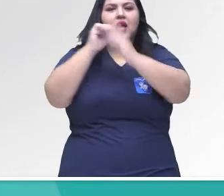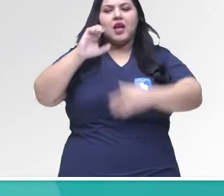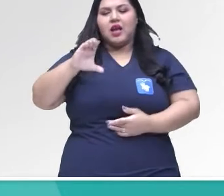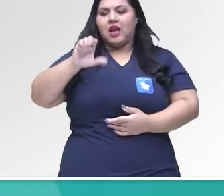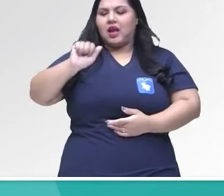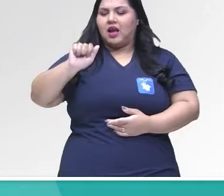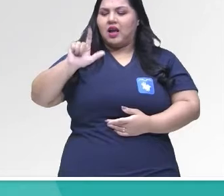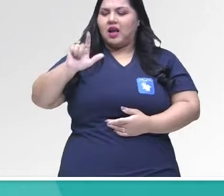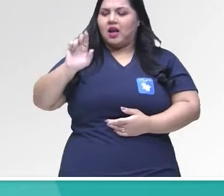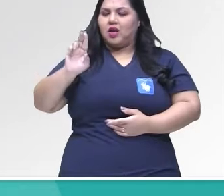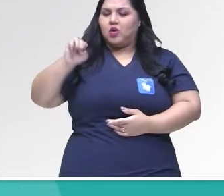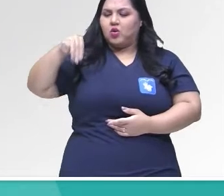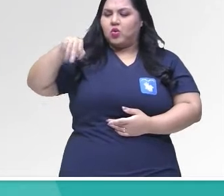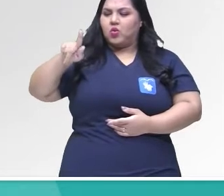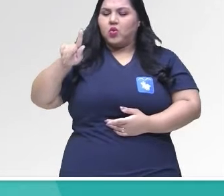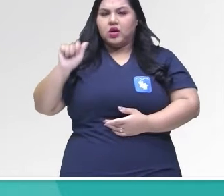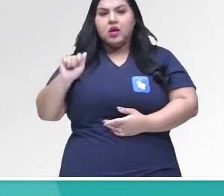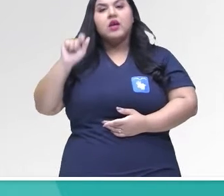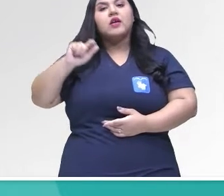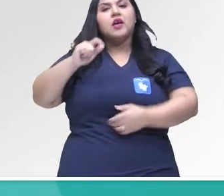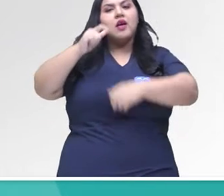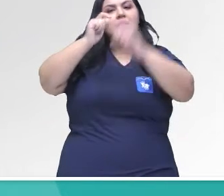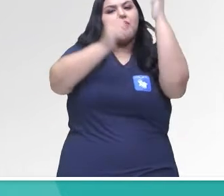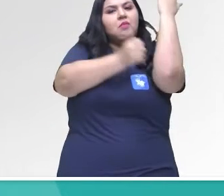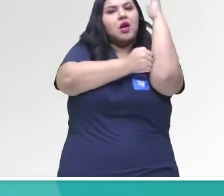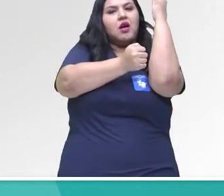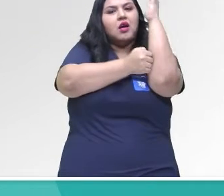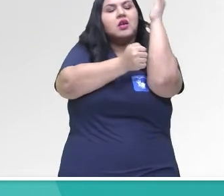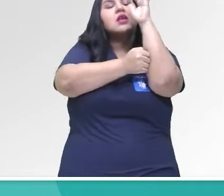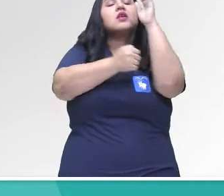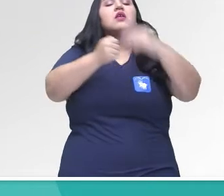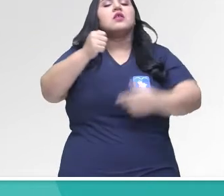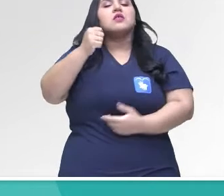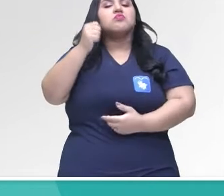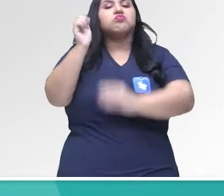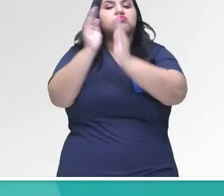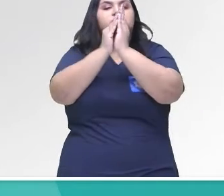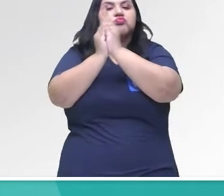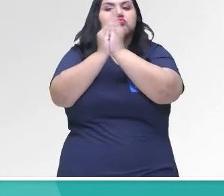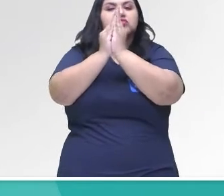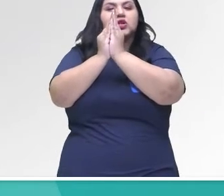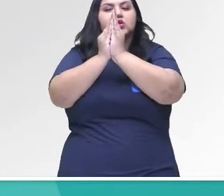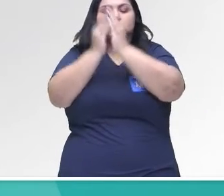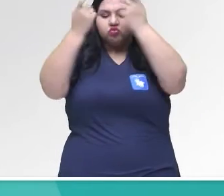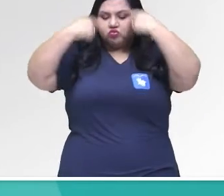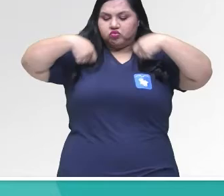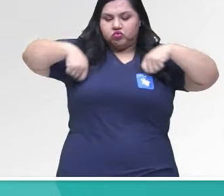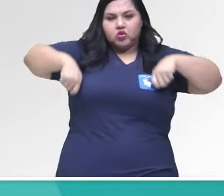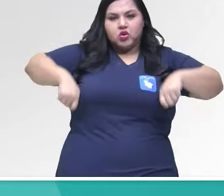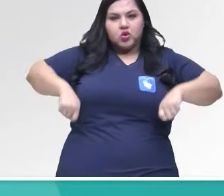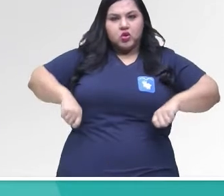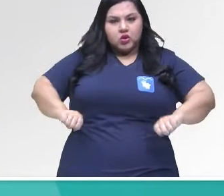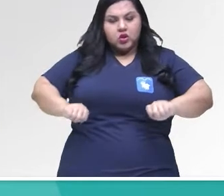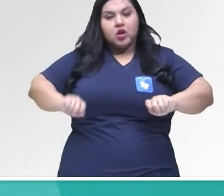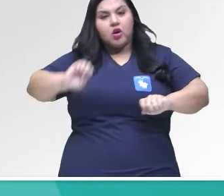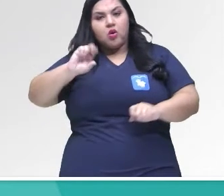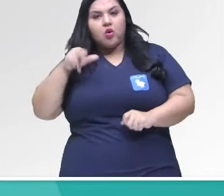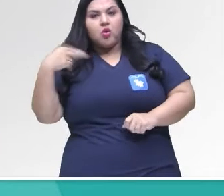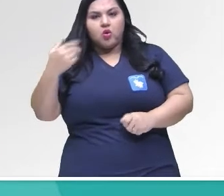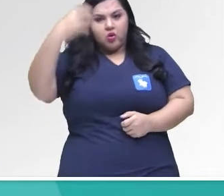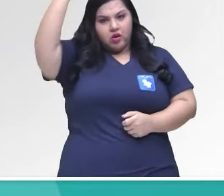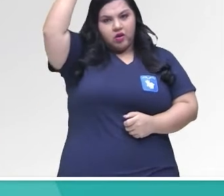calunga? Calunga é a boneca de madeira ricamente vestida que simboliza uma entidade ou a rainha